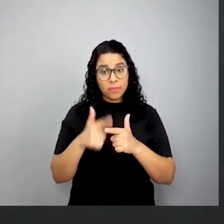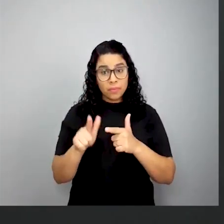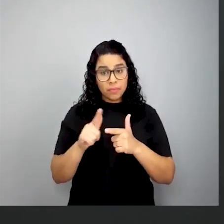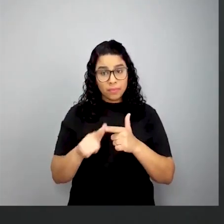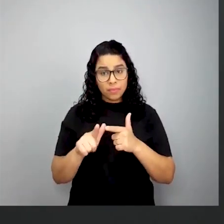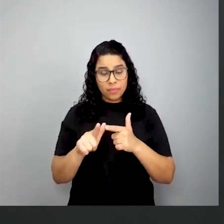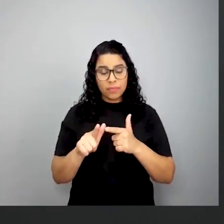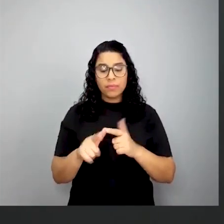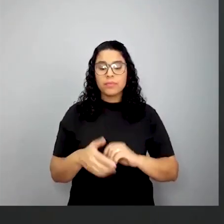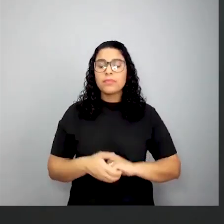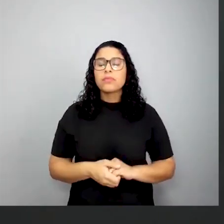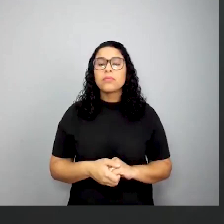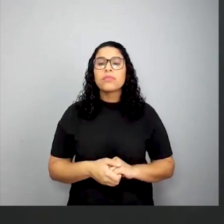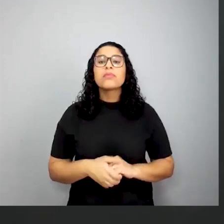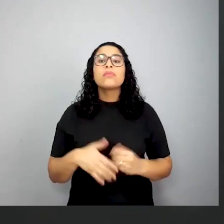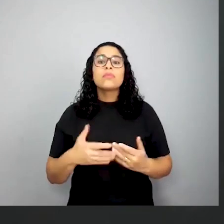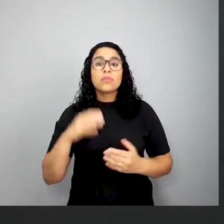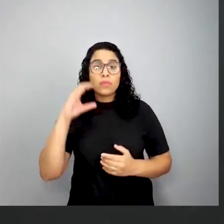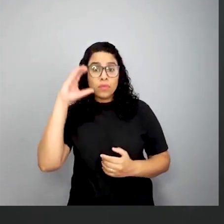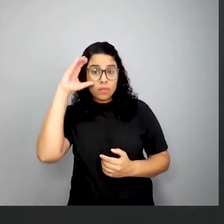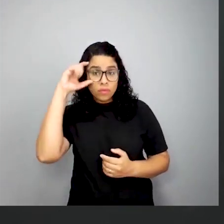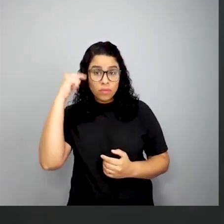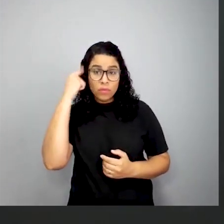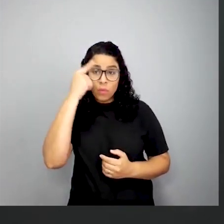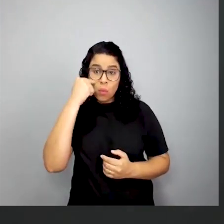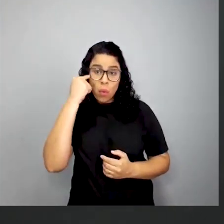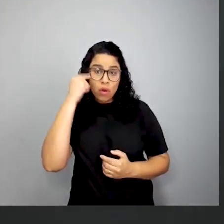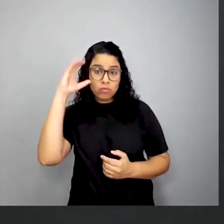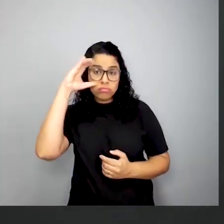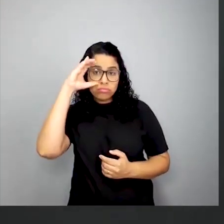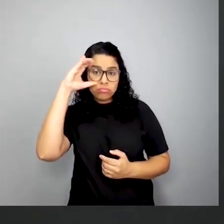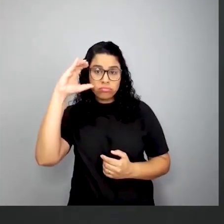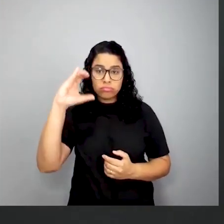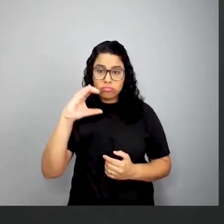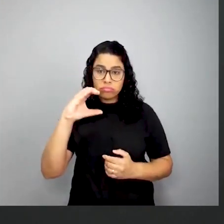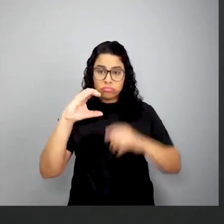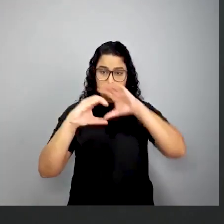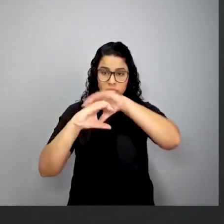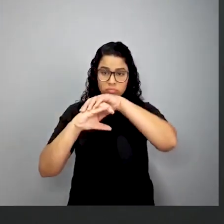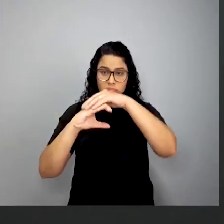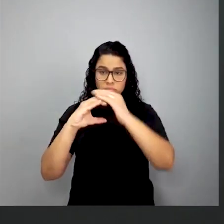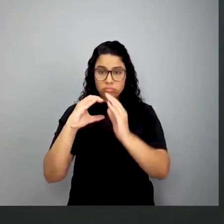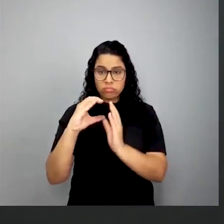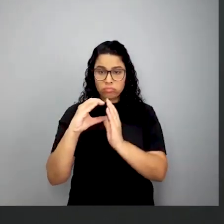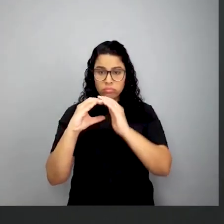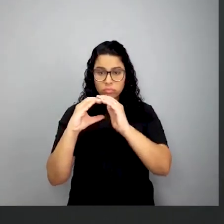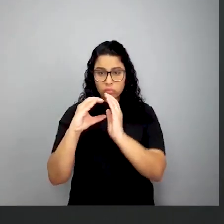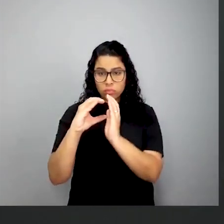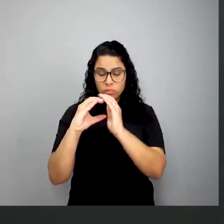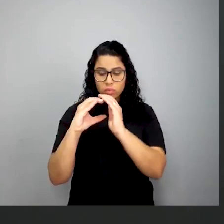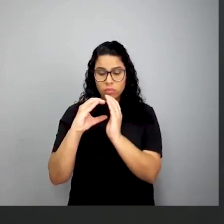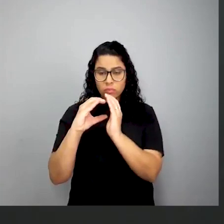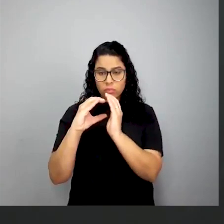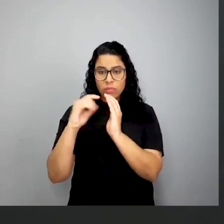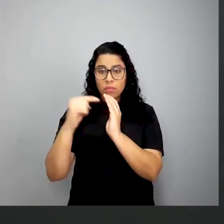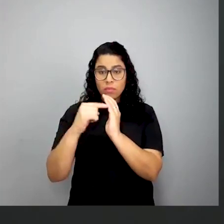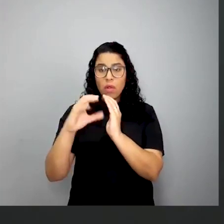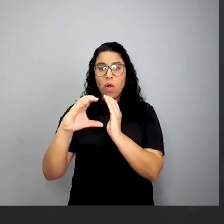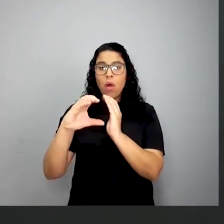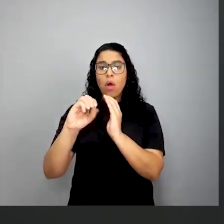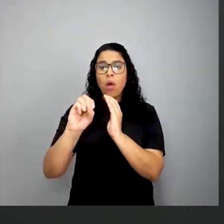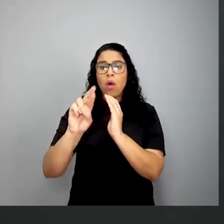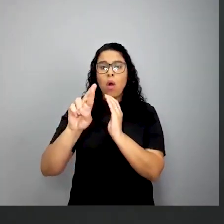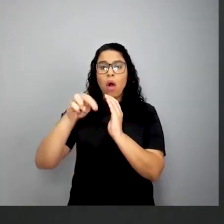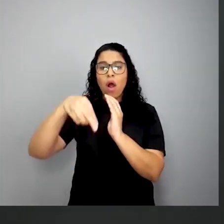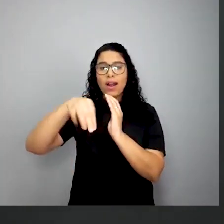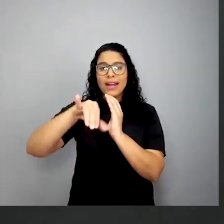formato cilíndrico, então ele tem a estrutura mais externa, que é a córnea, aqui assim, ó, a córnea, e ele tem aqui dentro uma